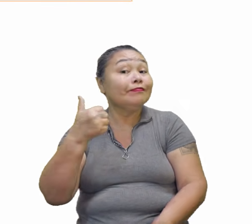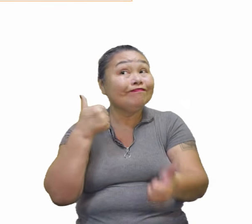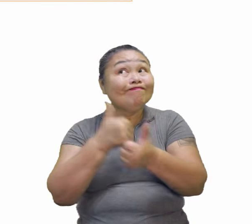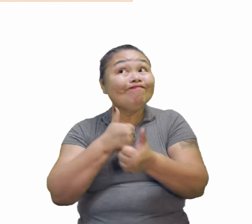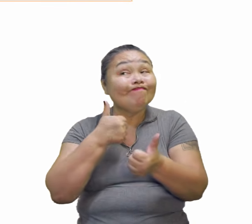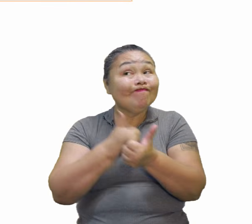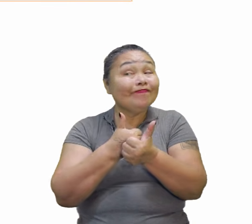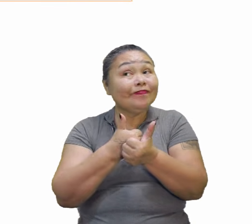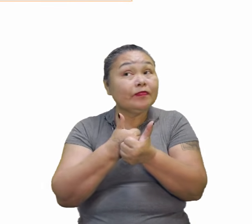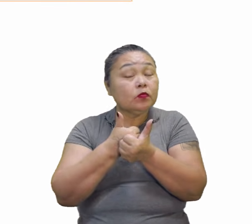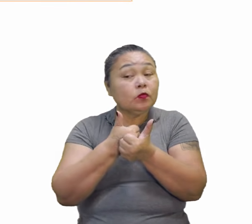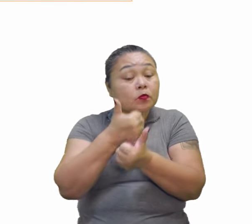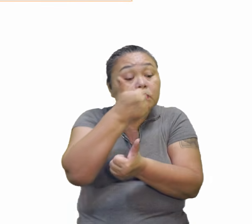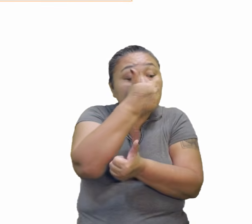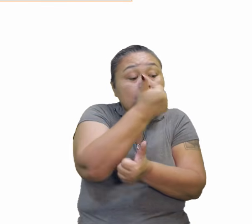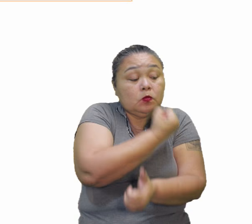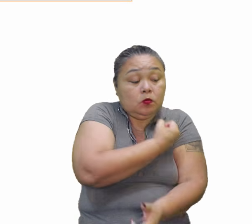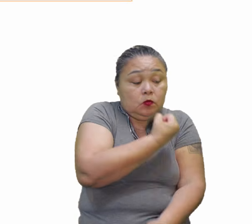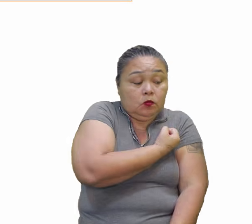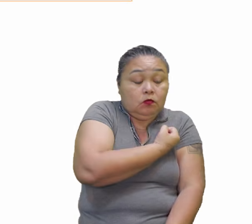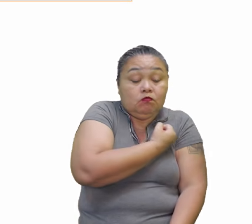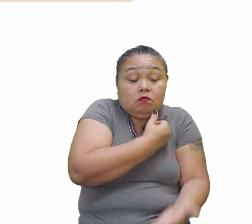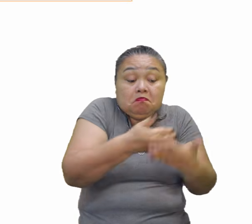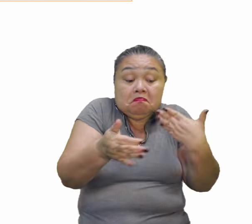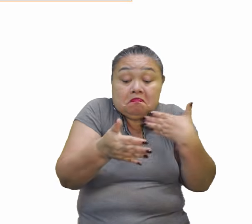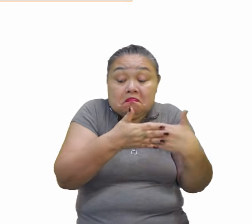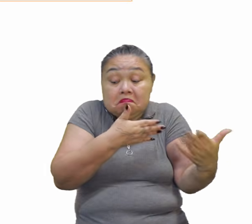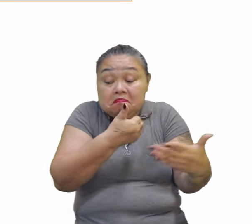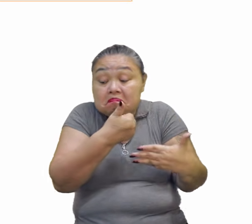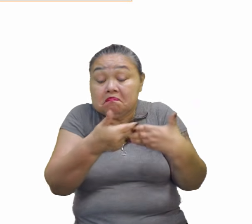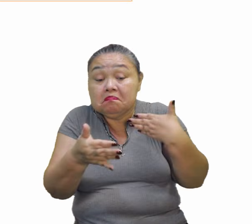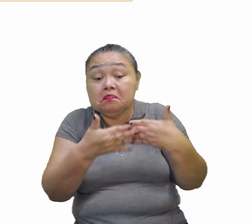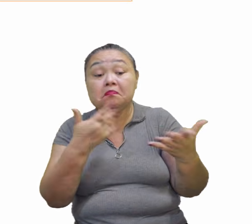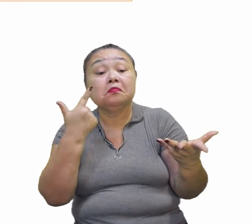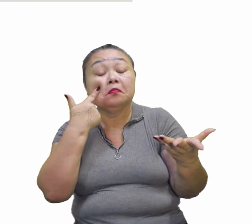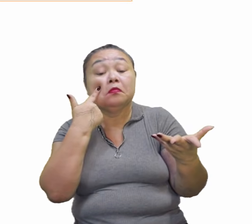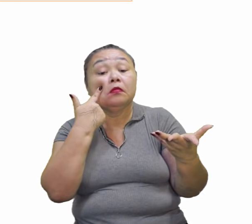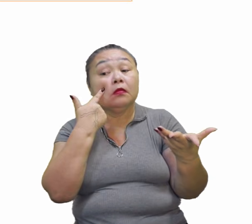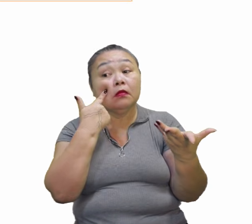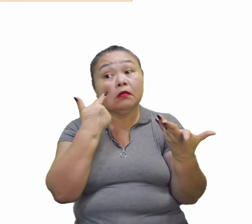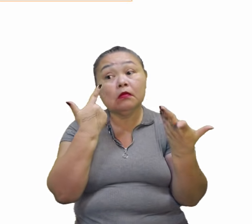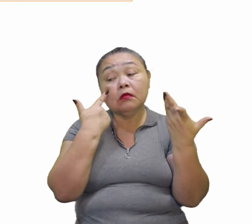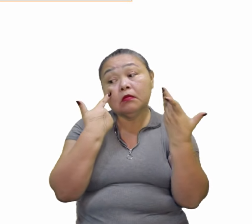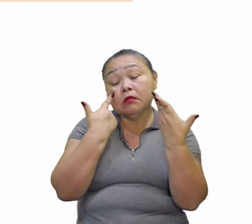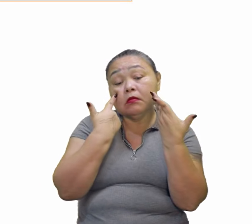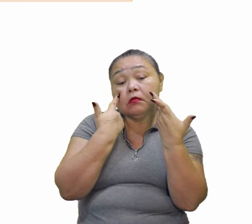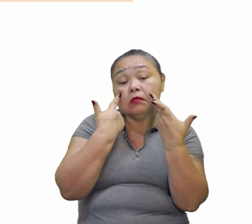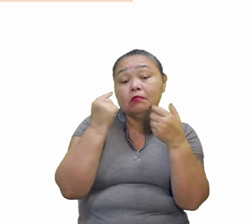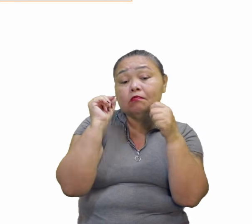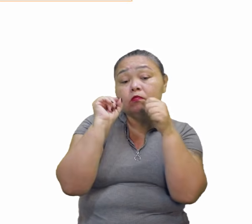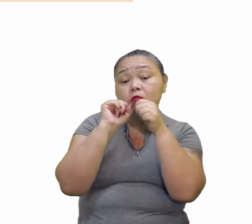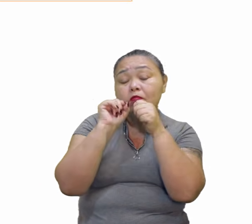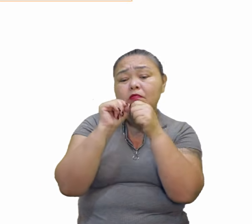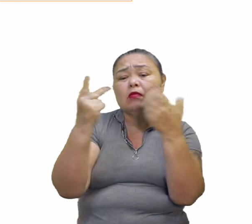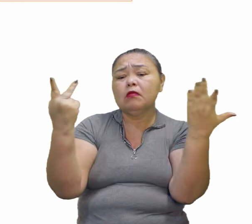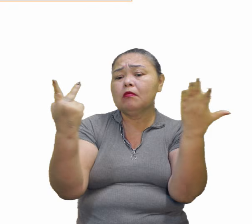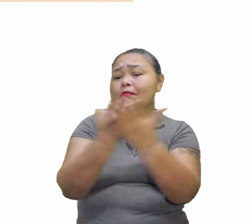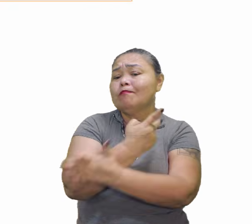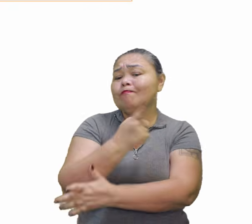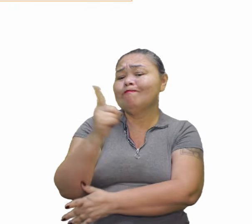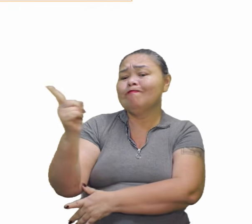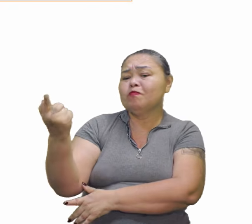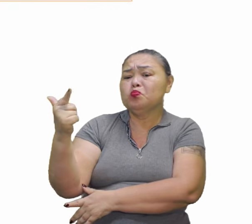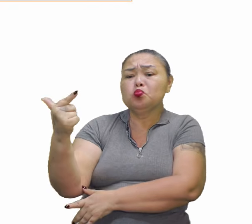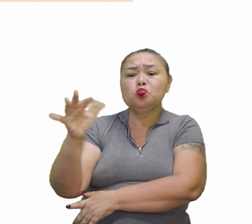tente começar a numerar aleatoriamente, você vai acabar fazendo nomenclaturas